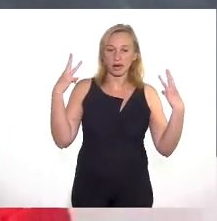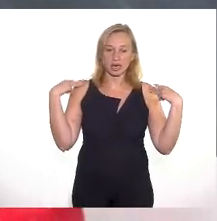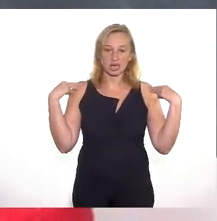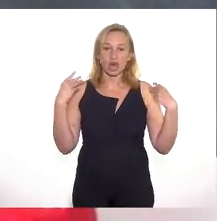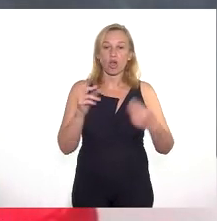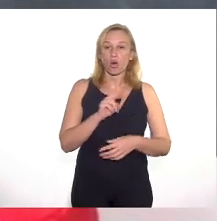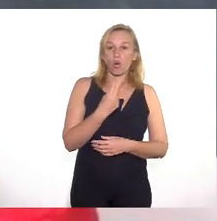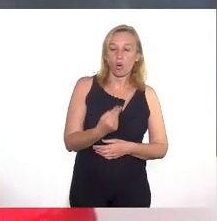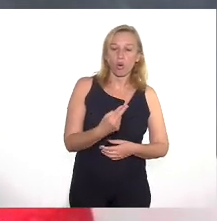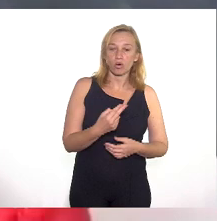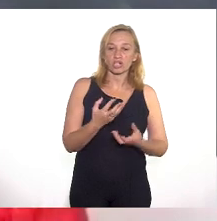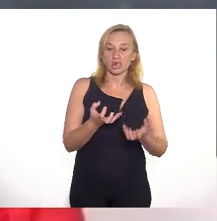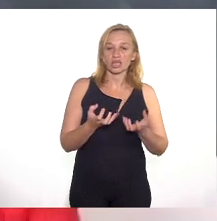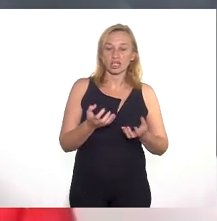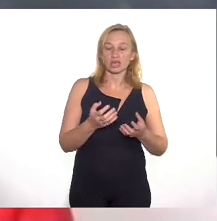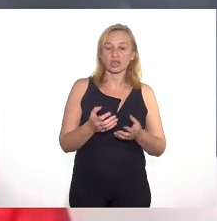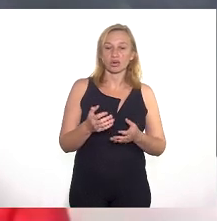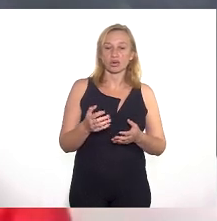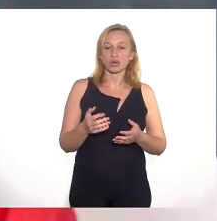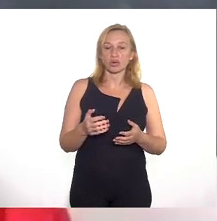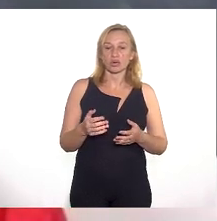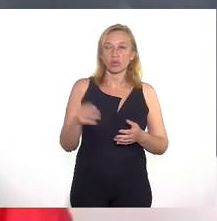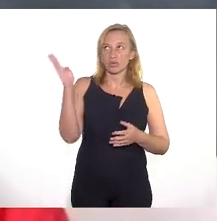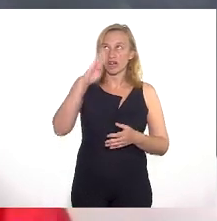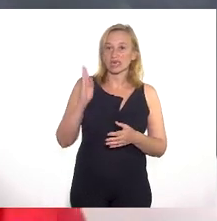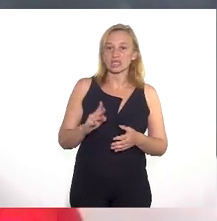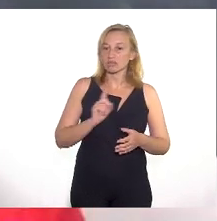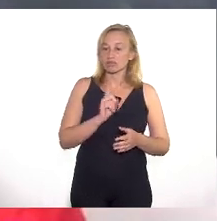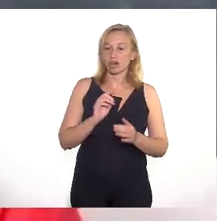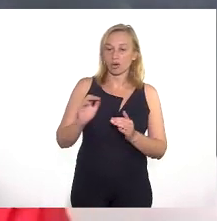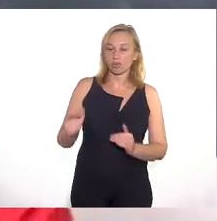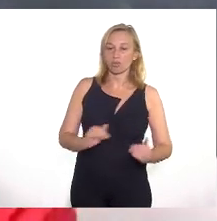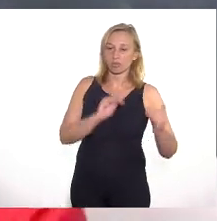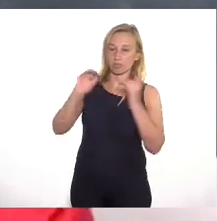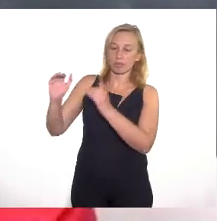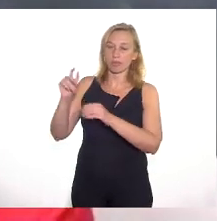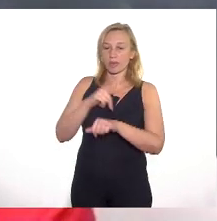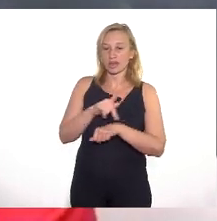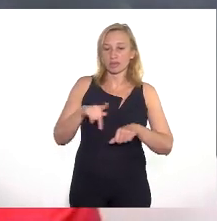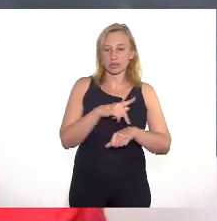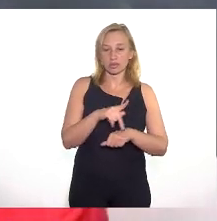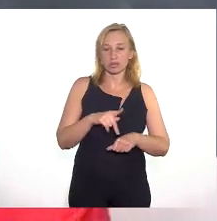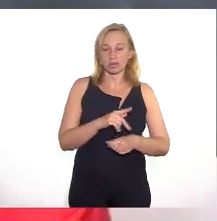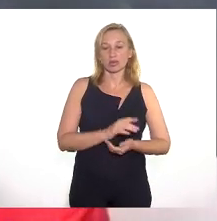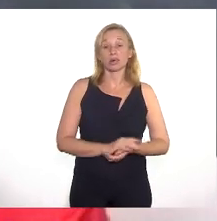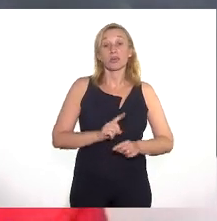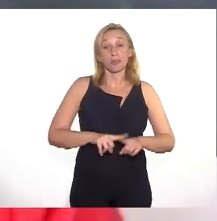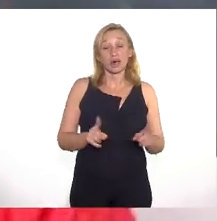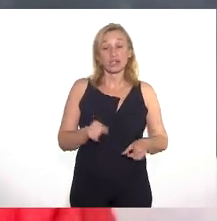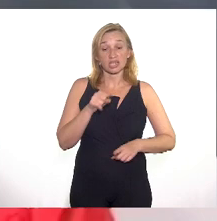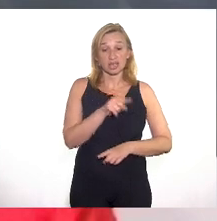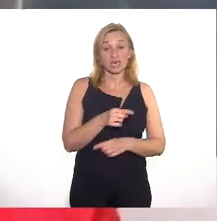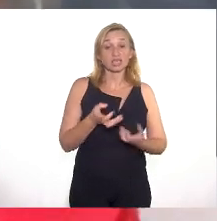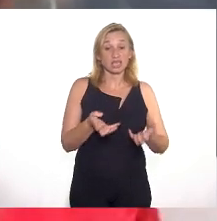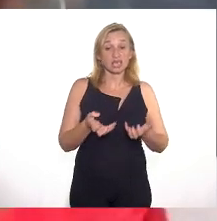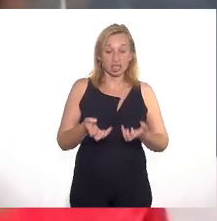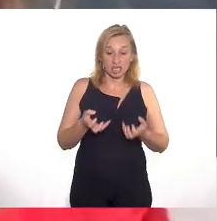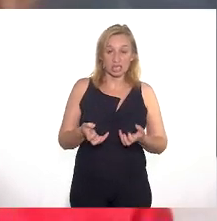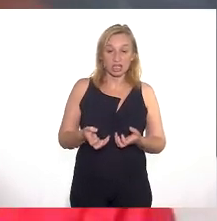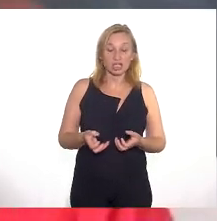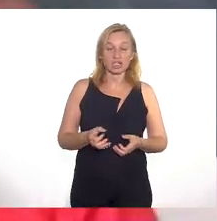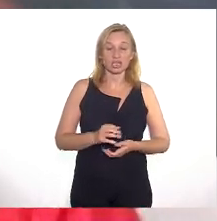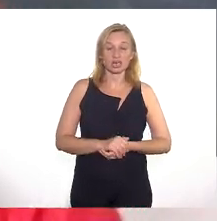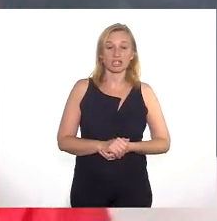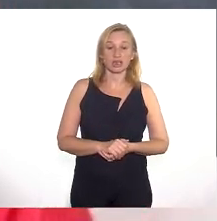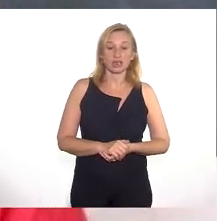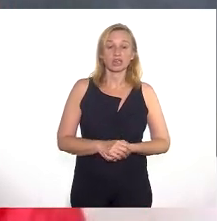que o Brasil não fosse um país soberano e uma nação em si, né? Mas daqueles que queriam pertencer